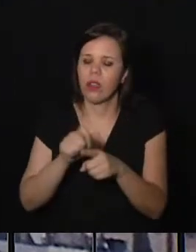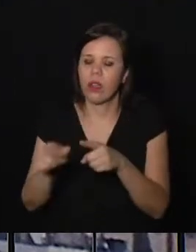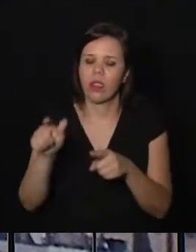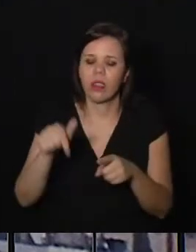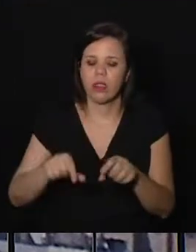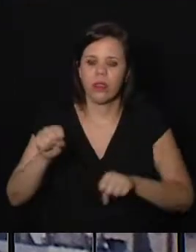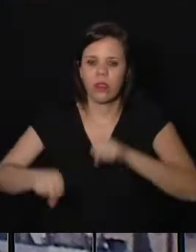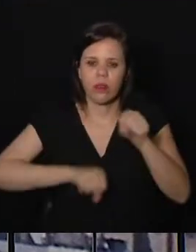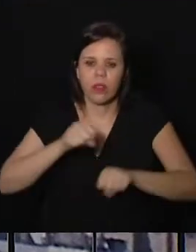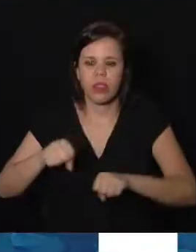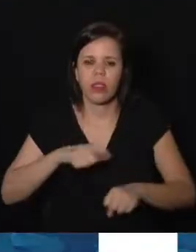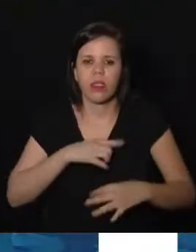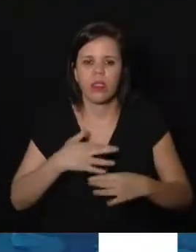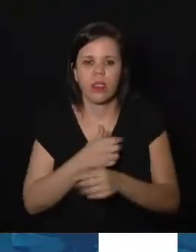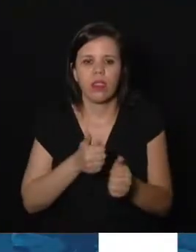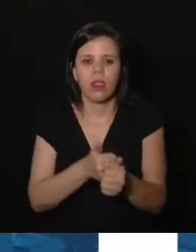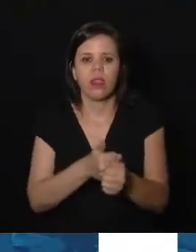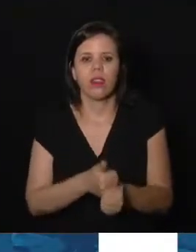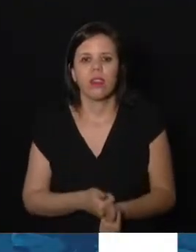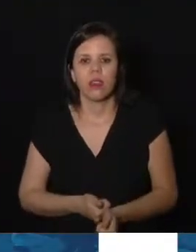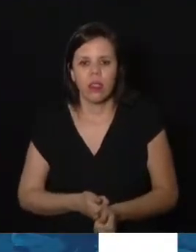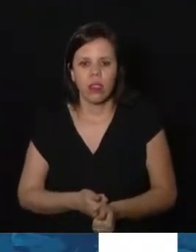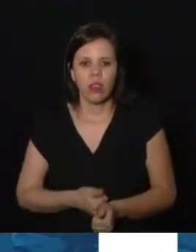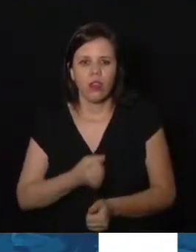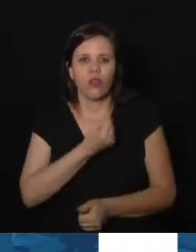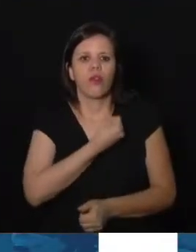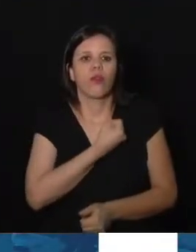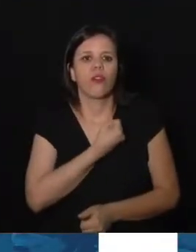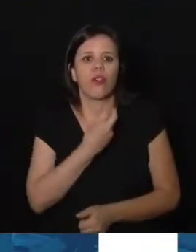na cidade. Acompanhe. O requerimento número